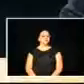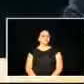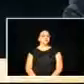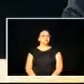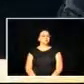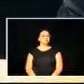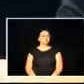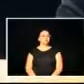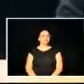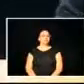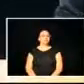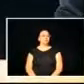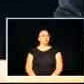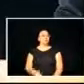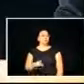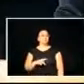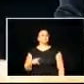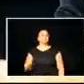Senhor presidente,